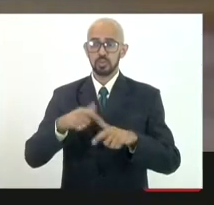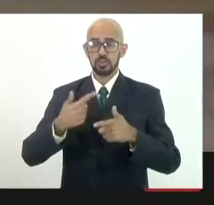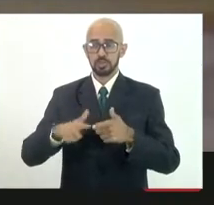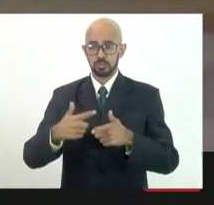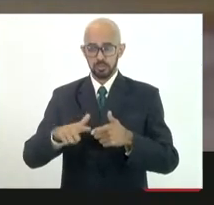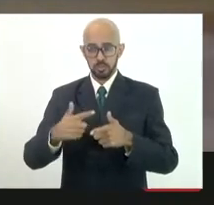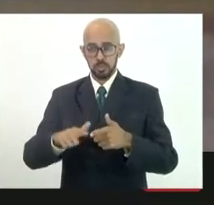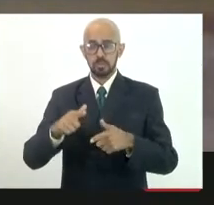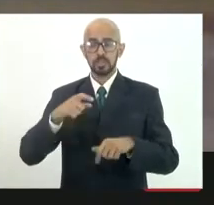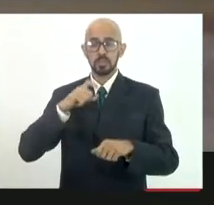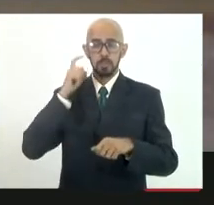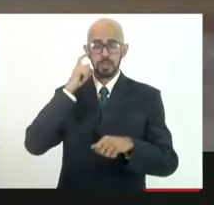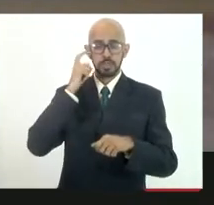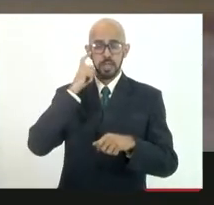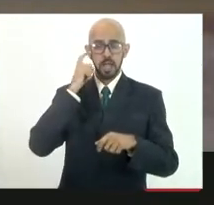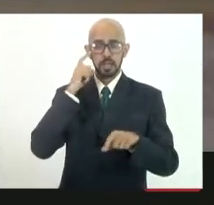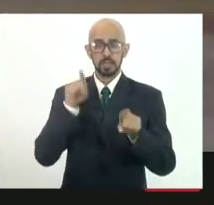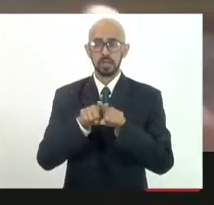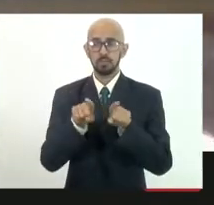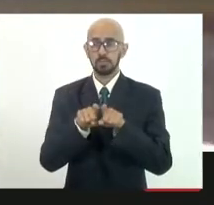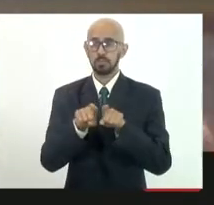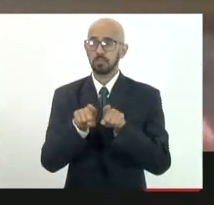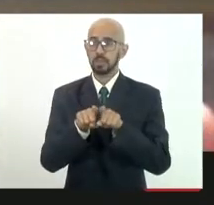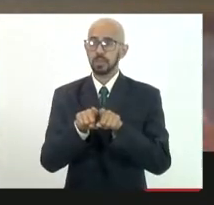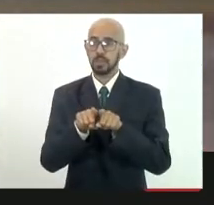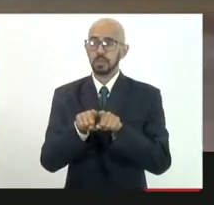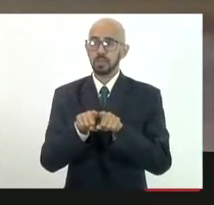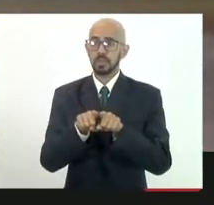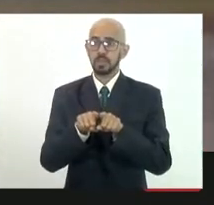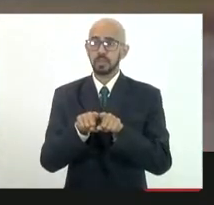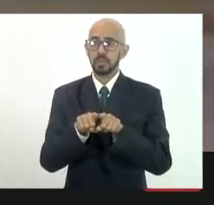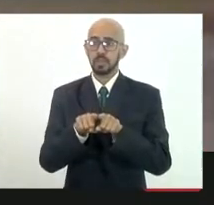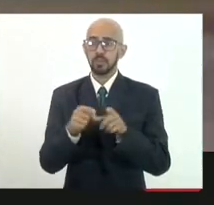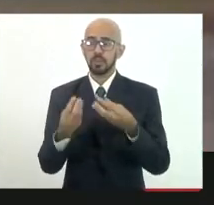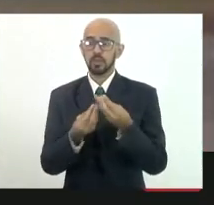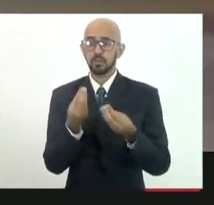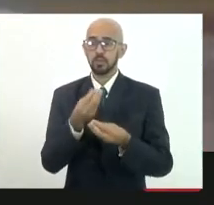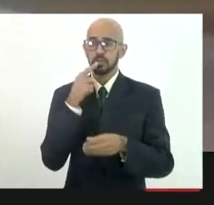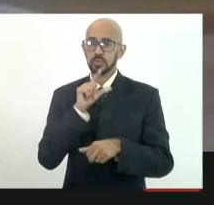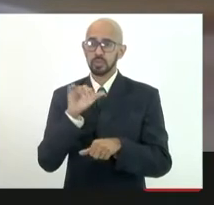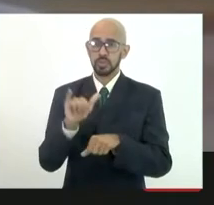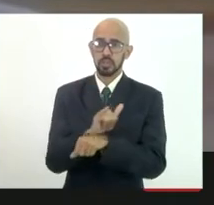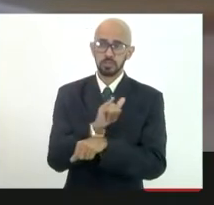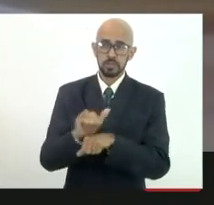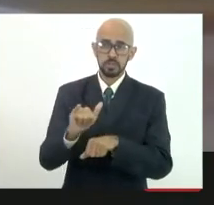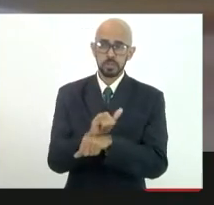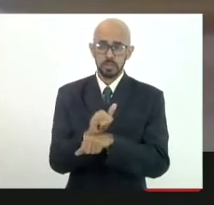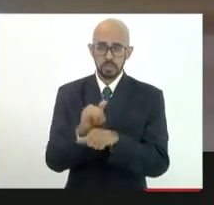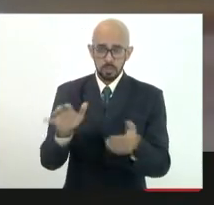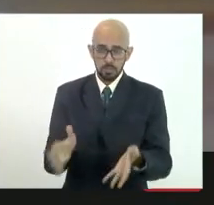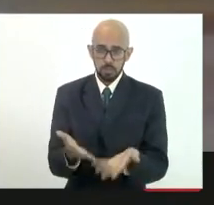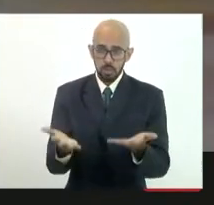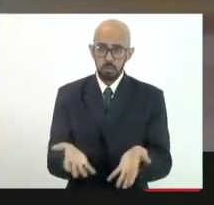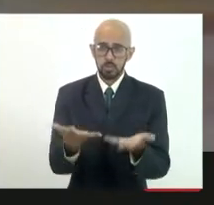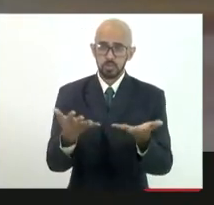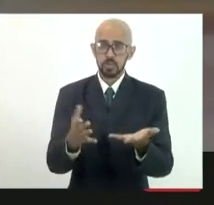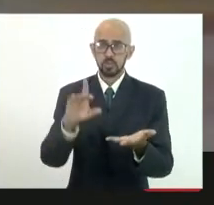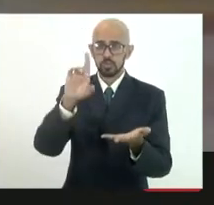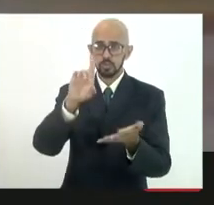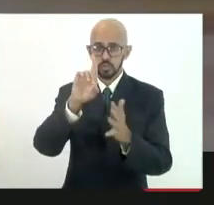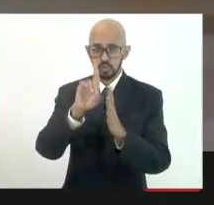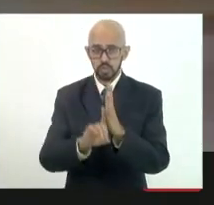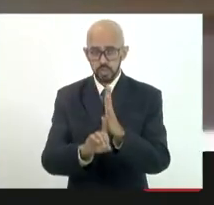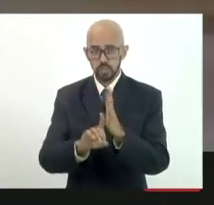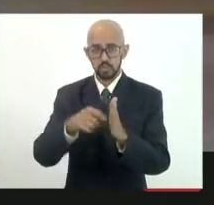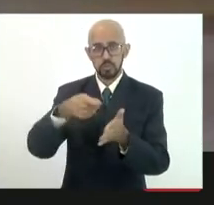e pensar formas que consigam articular a promoção de direitos por meio da cobrança de